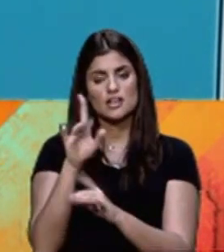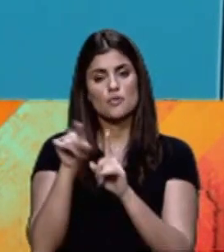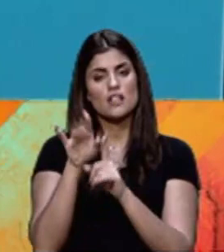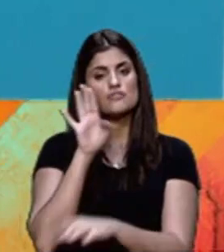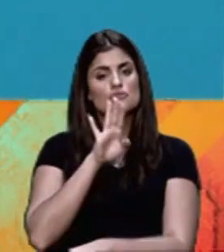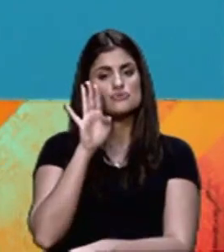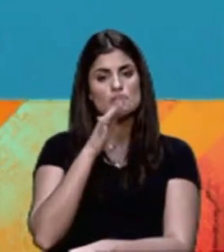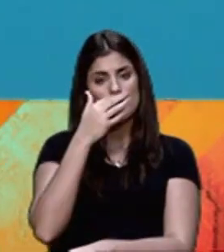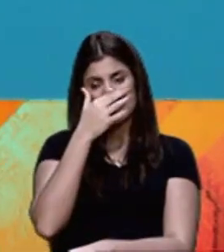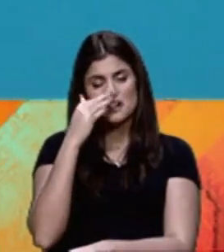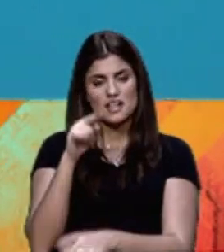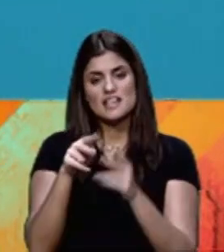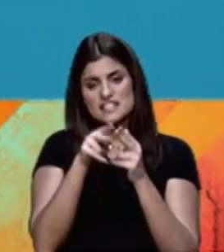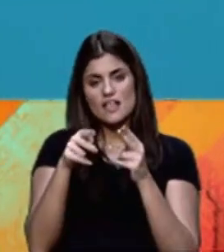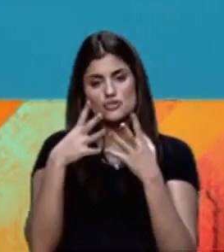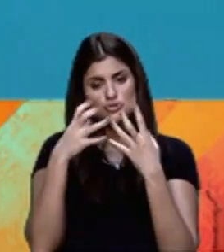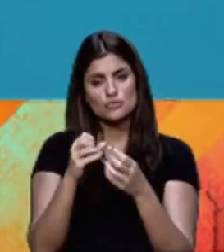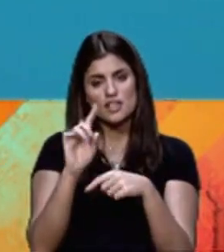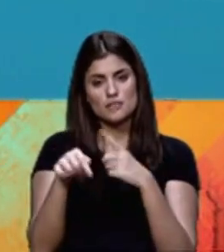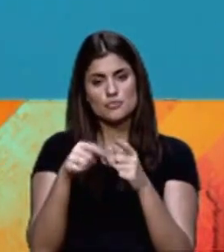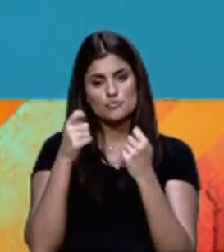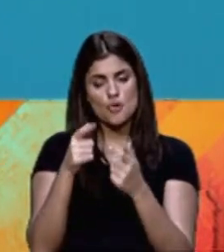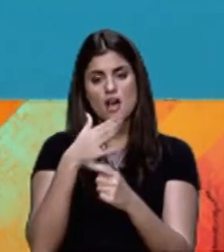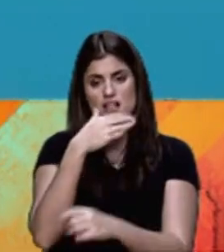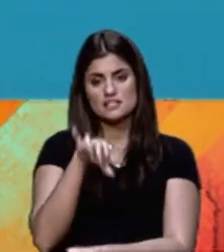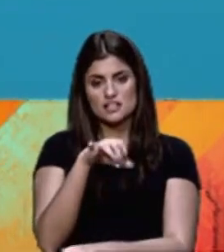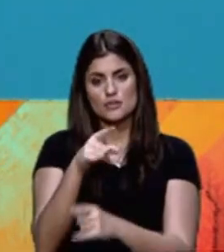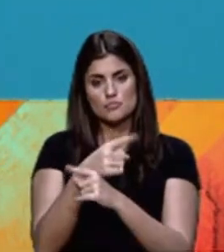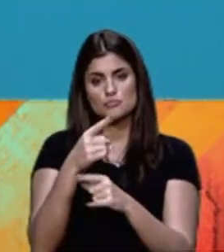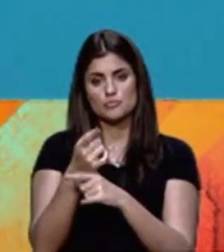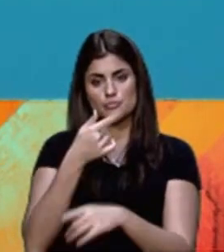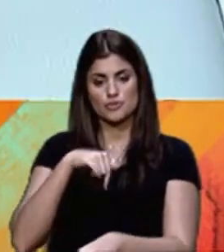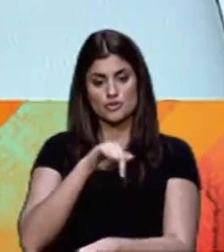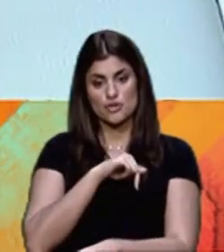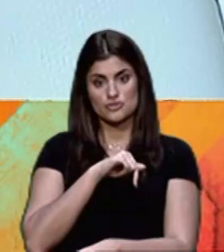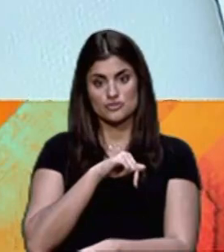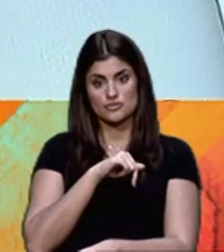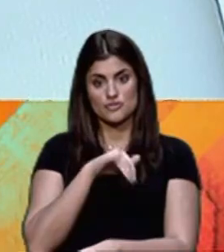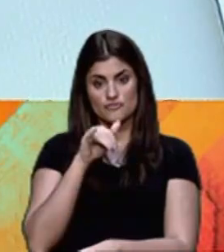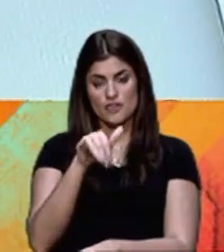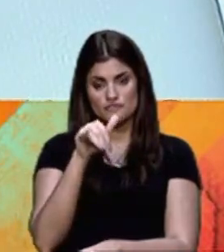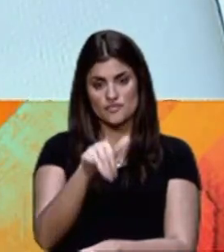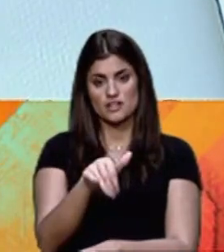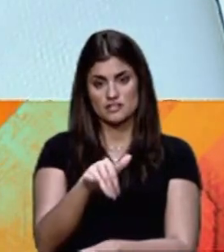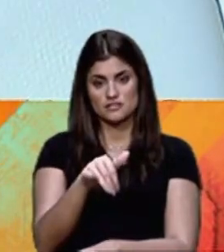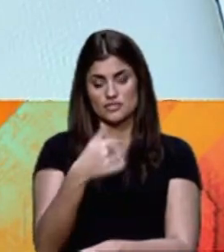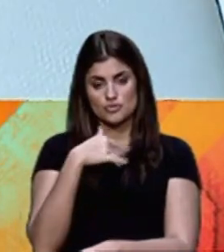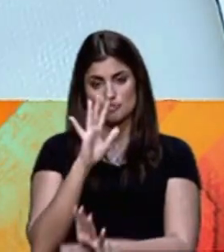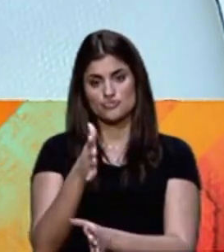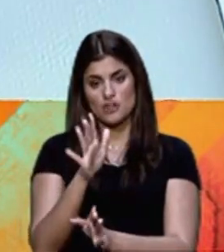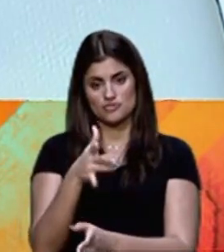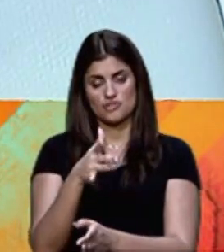para não ficar a salada escura, e depois um bocadinho de azeite, porque nós vamos colocar, que eu já tinha colocado